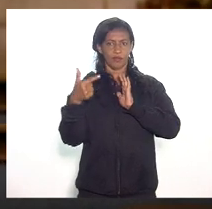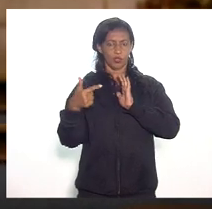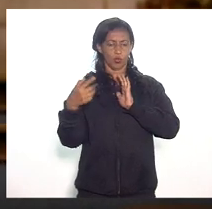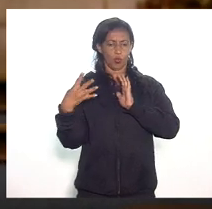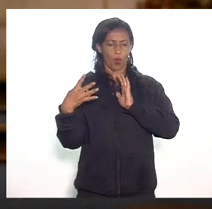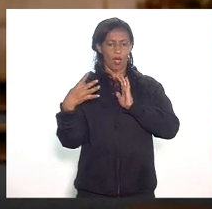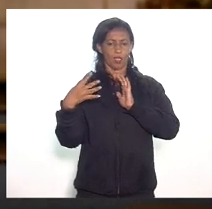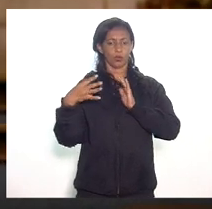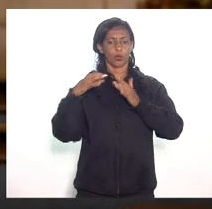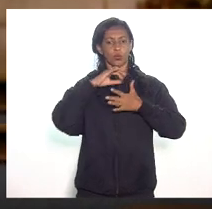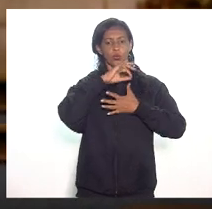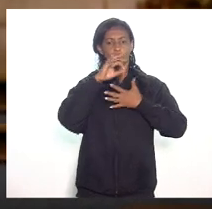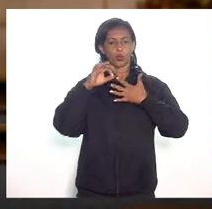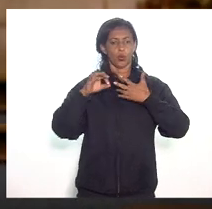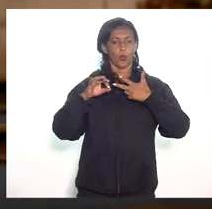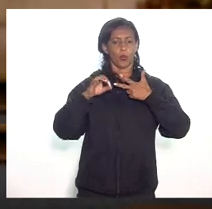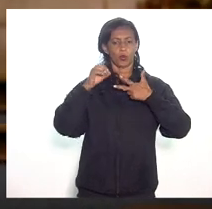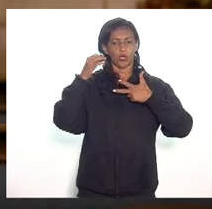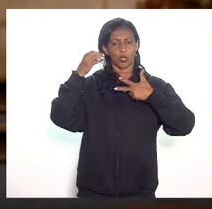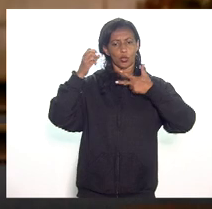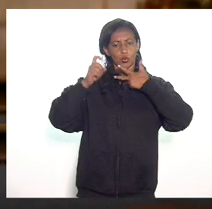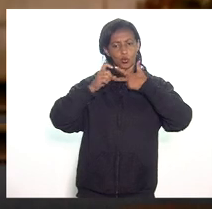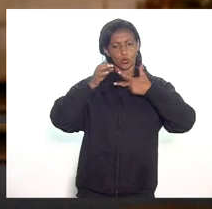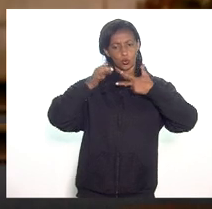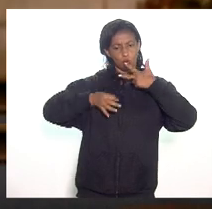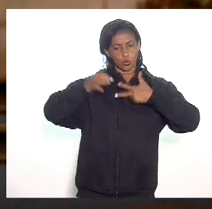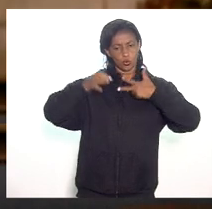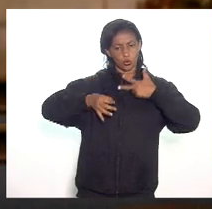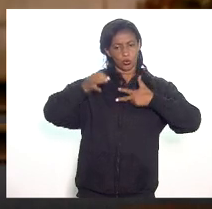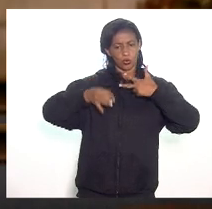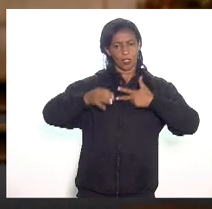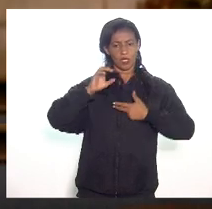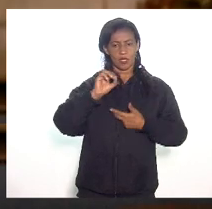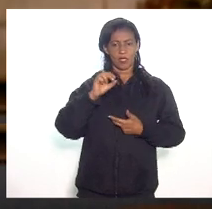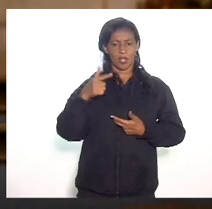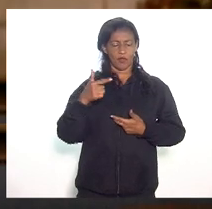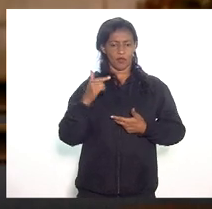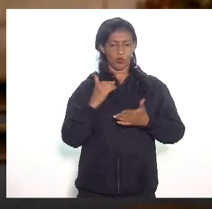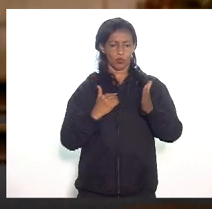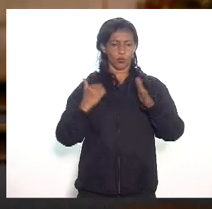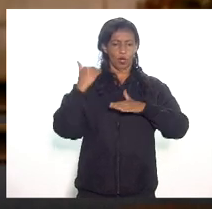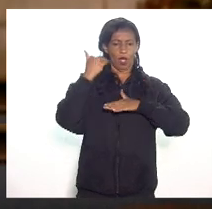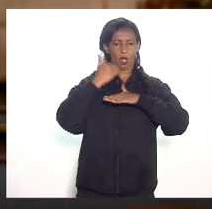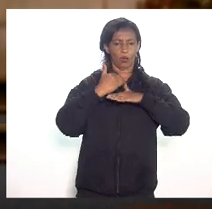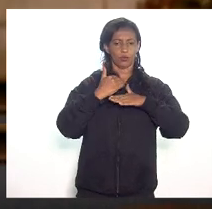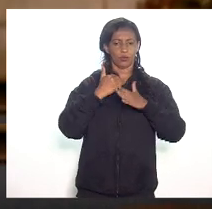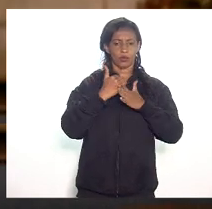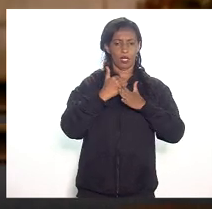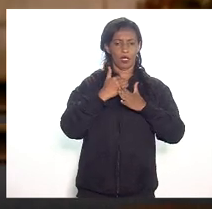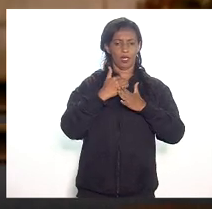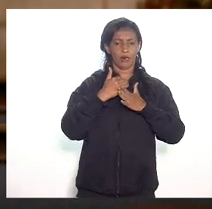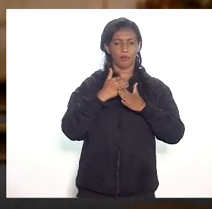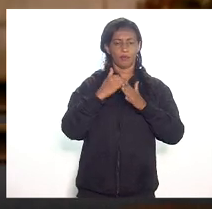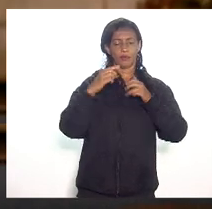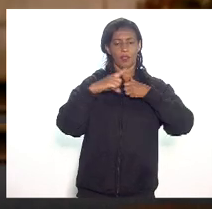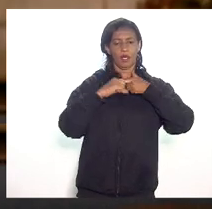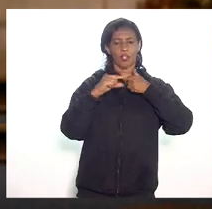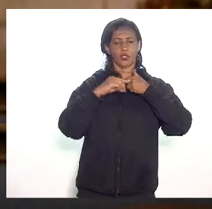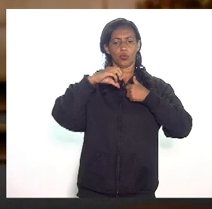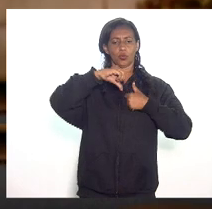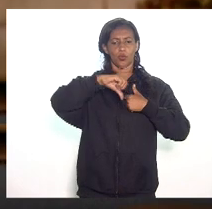do Poder Judiciário, mensagem 02 de 21, que altera o caput do artigo 9º da Lei 4